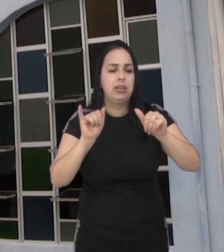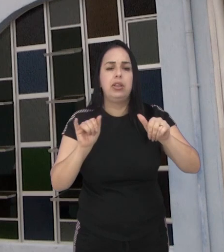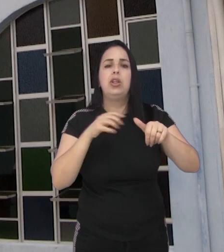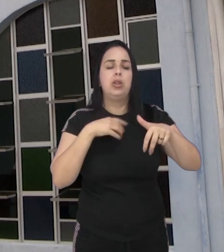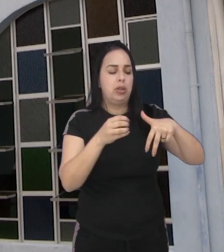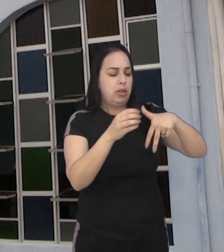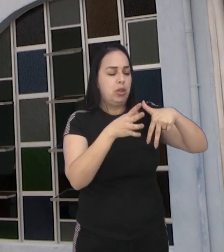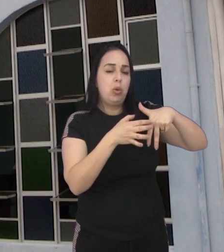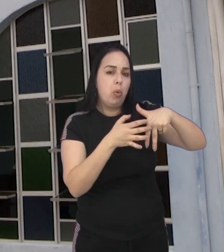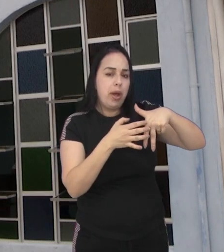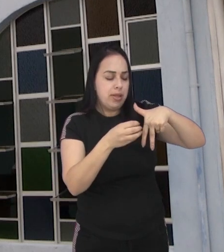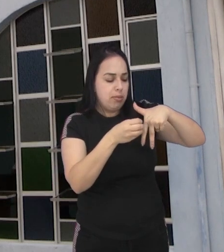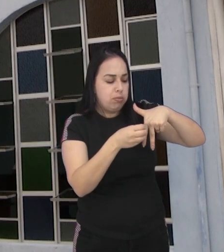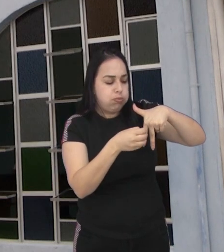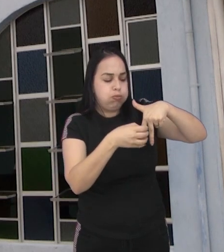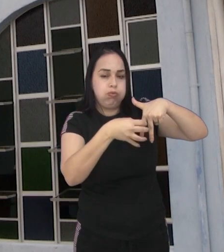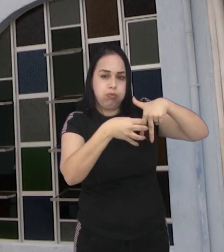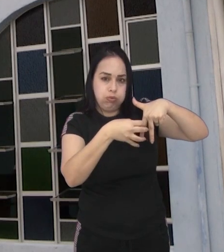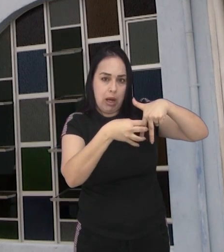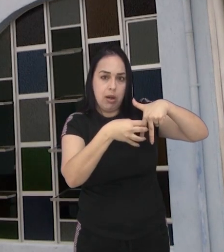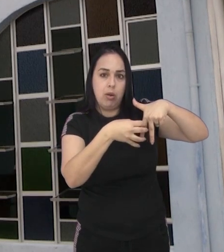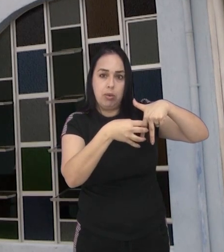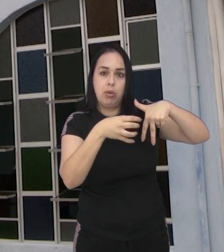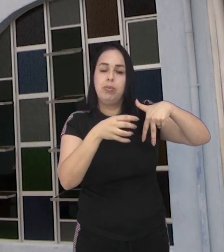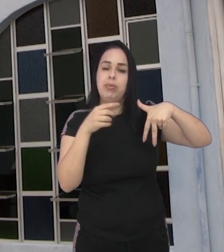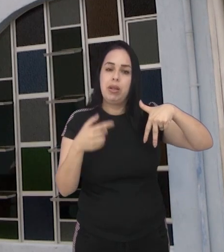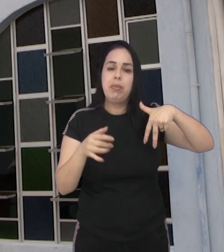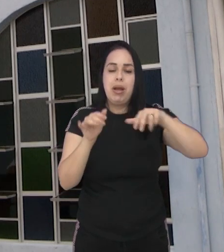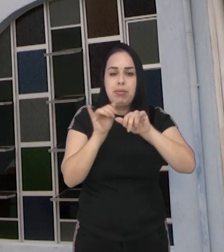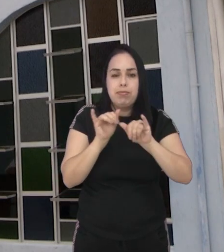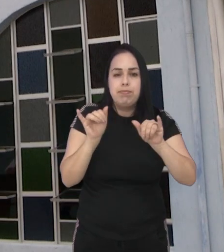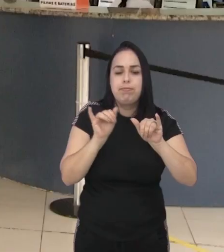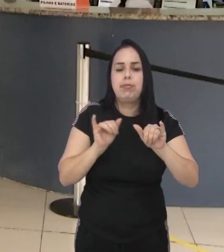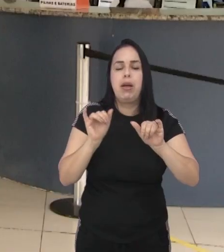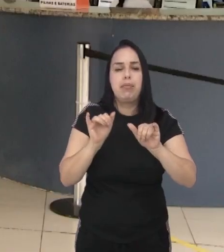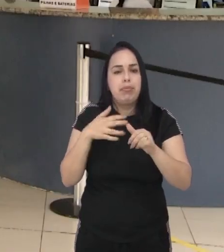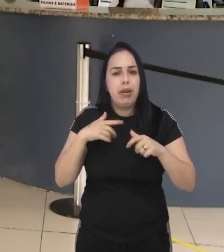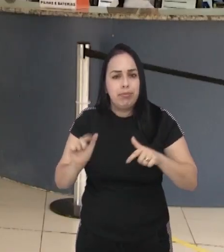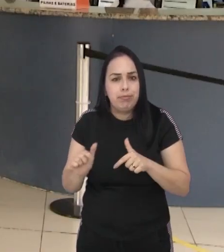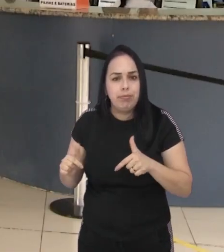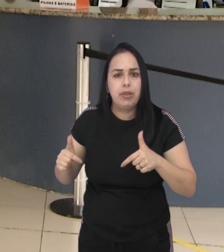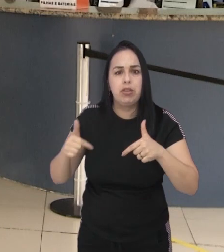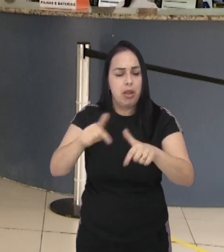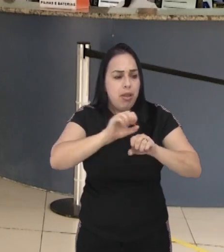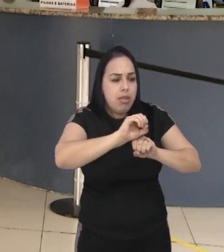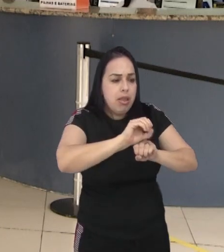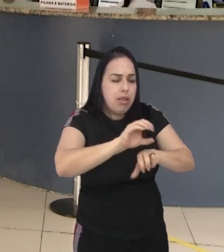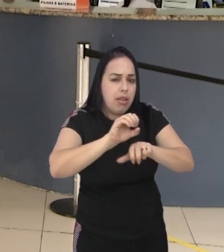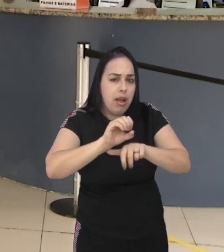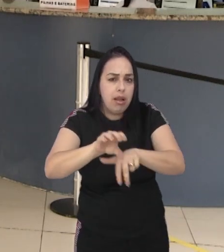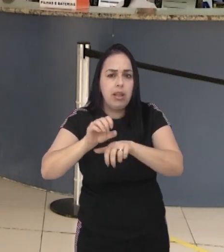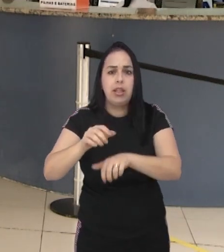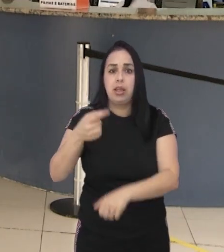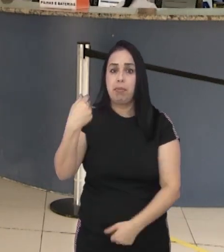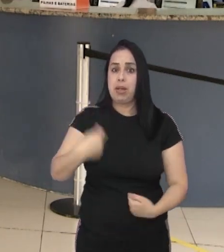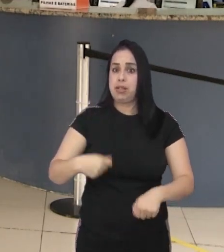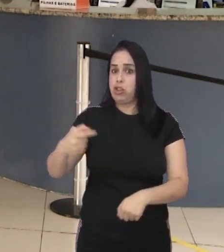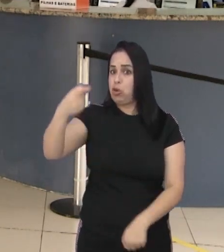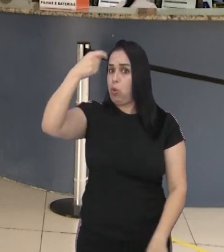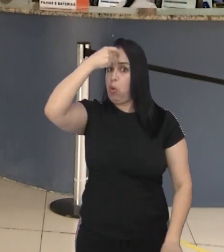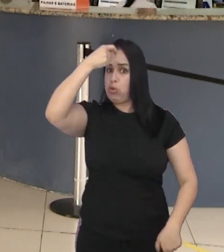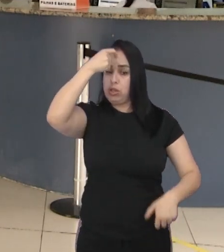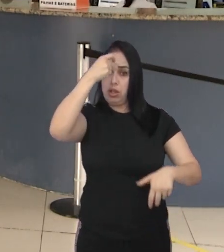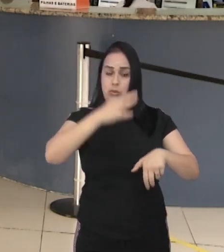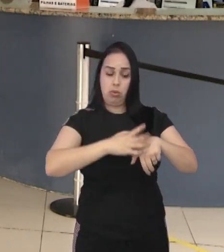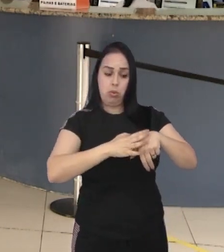A meta é criar ações de prevenção de tromboembolismo venoso. A iniciativa vai promover ações